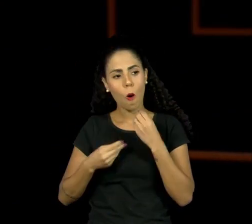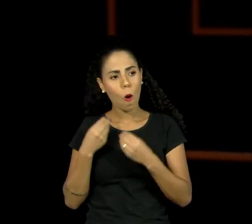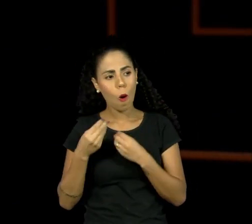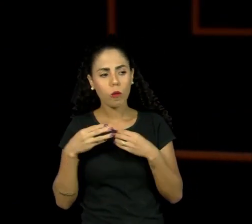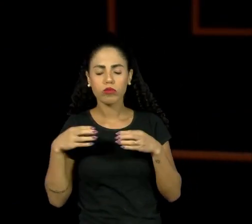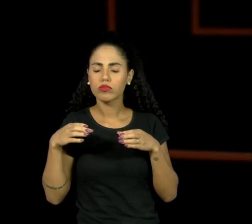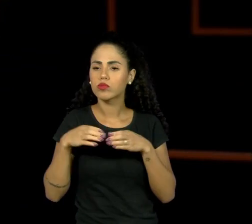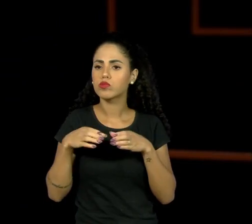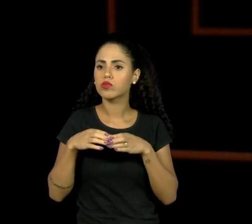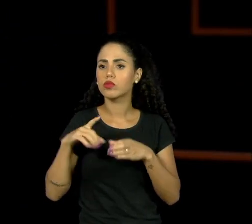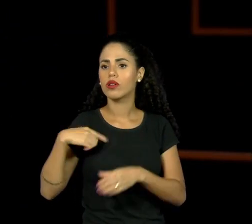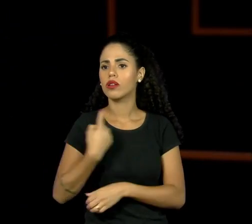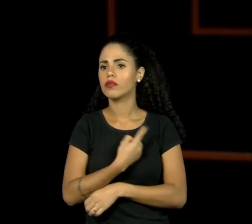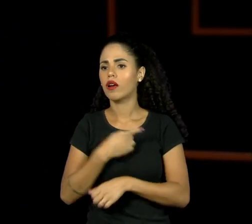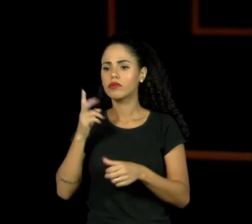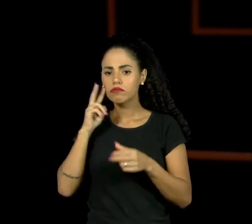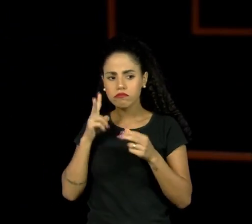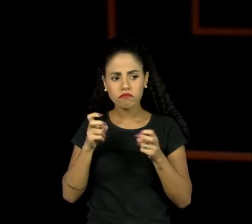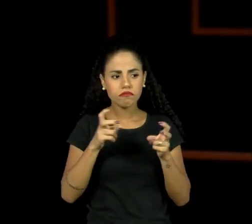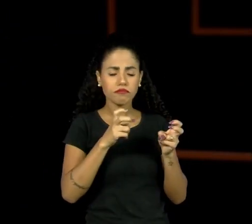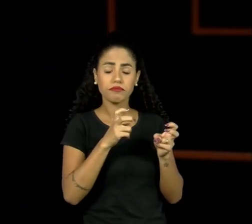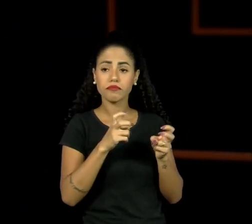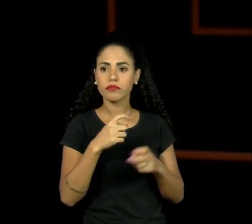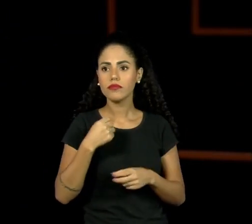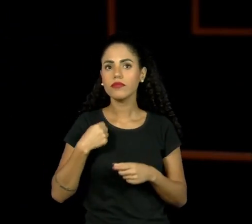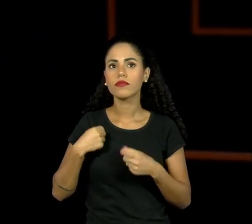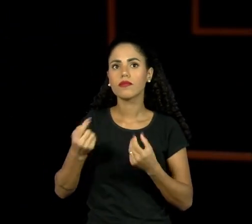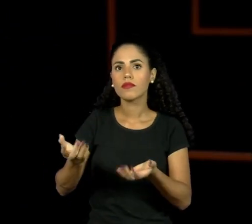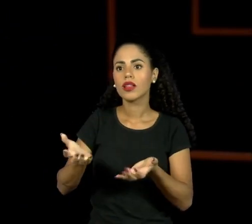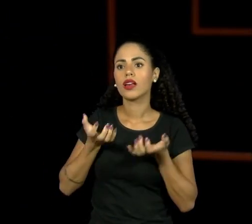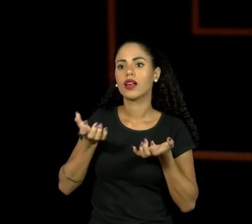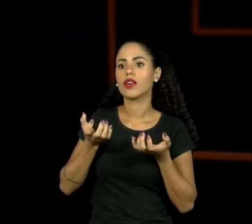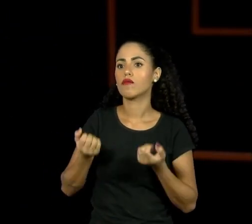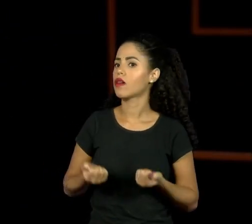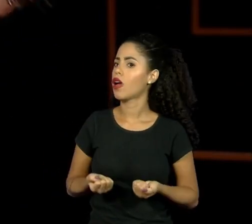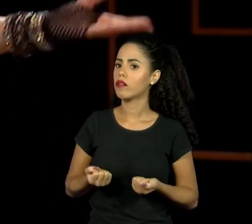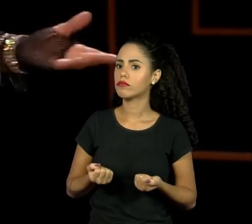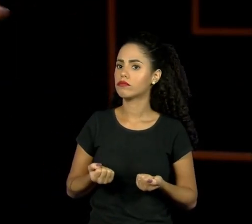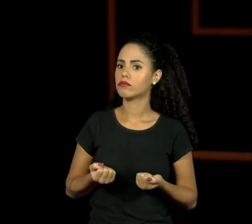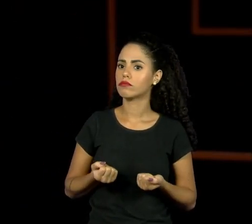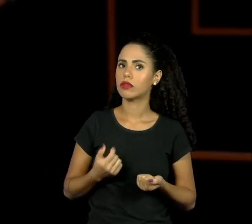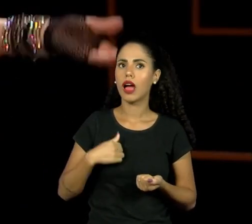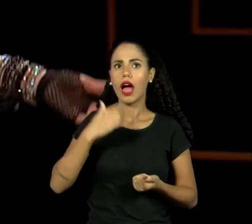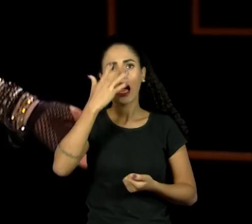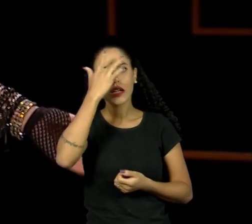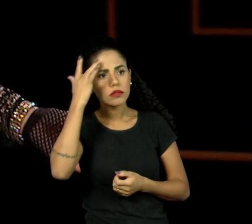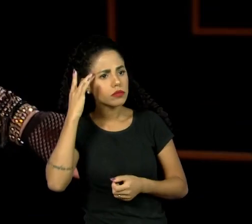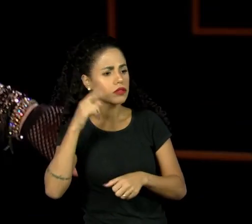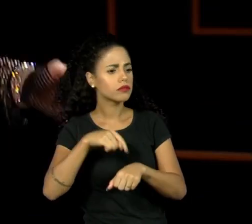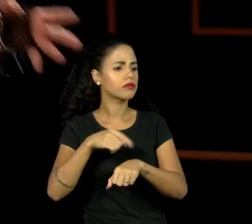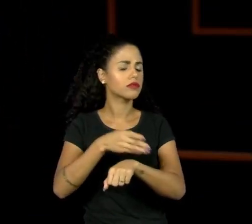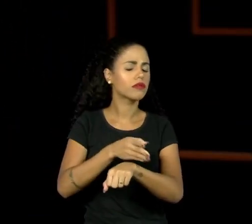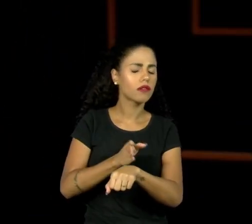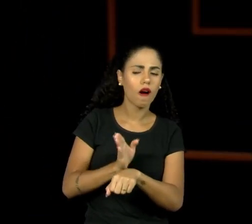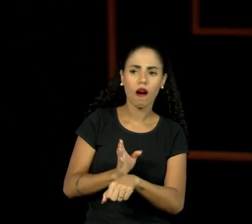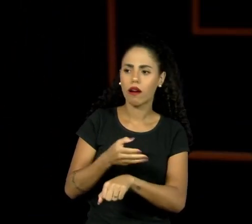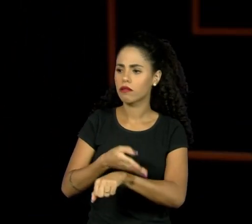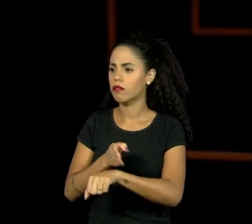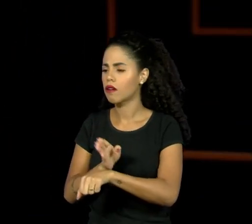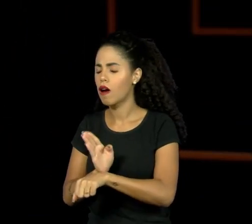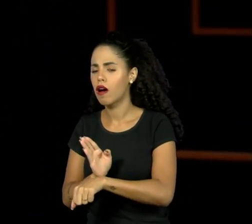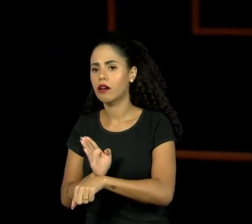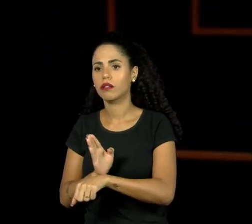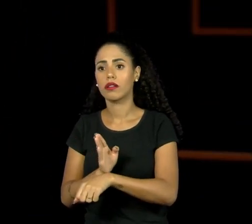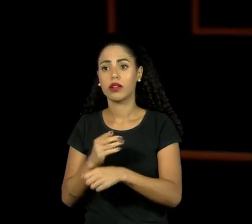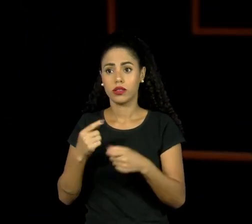grupo, a gente ouve todos nós. Eu quero mandar no meu negócio, porque eu vou ouvir todo mundo toda hora, todo mundo toda hora. Então, por exemplo, às vezes tinha um